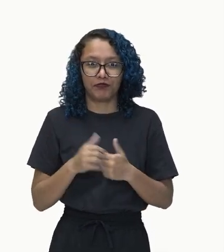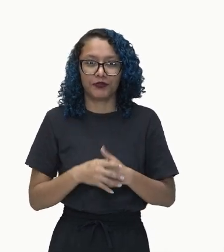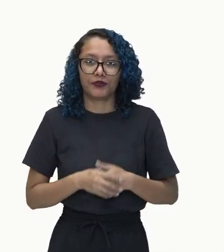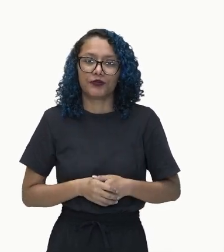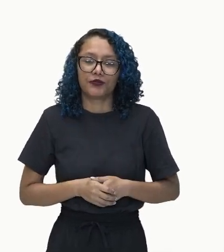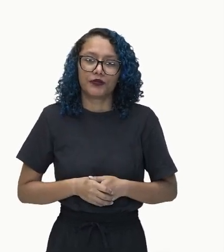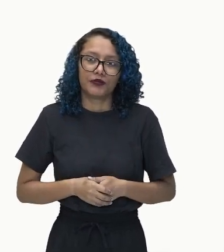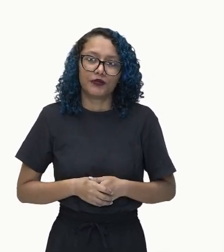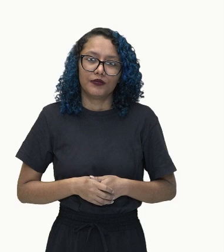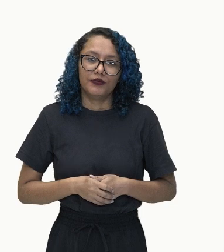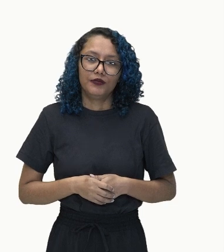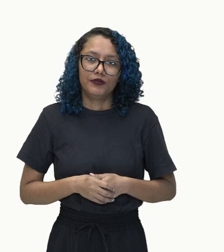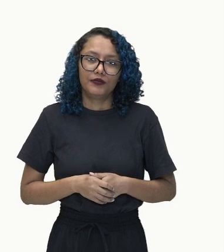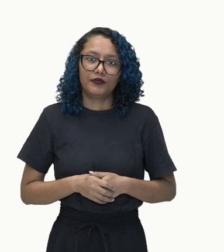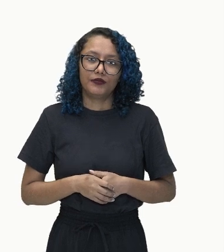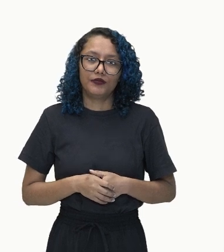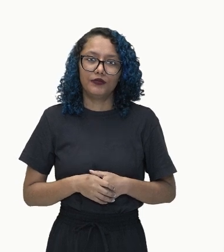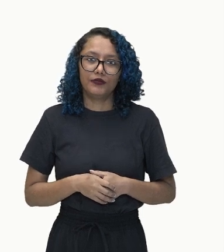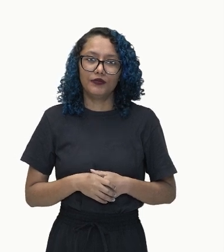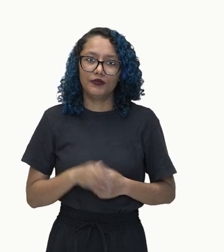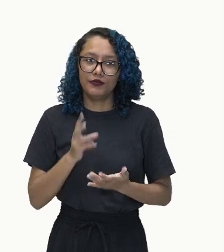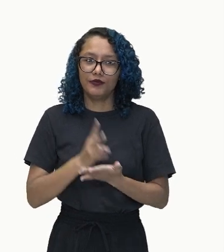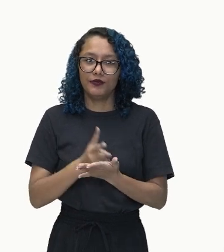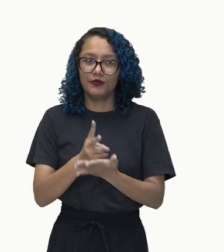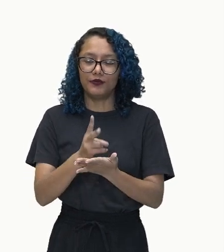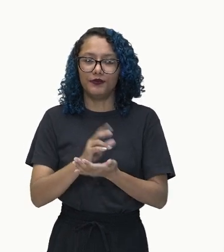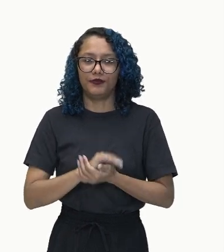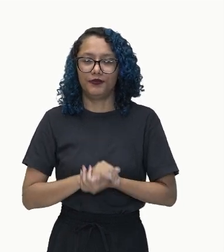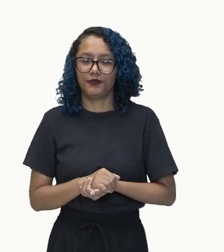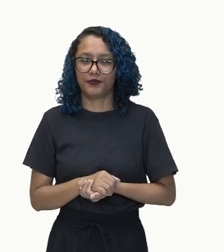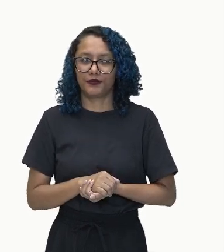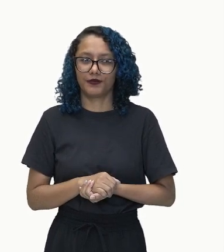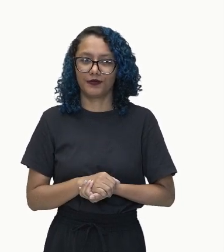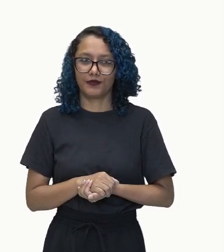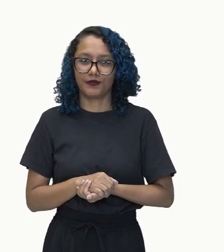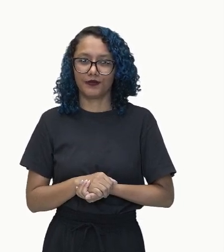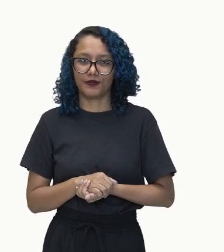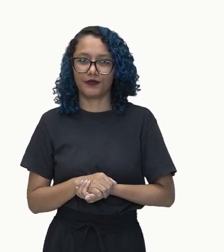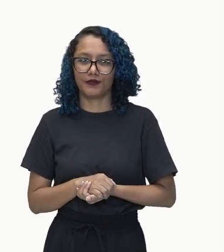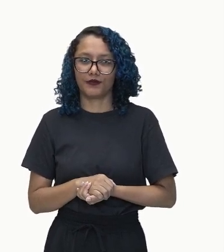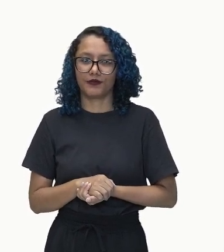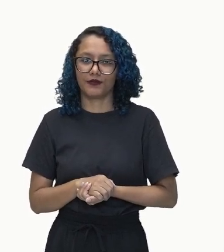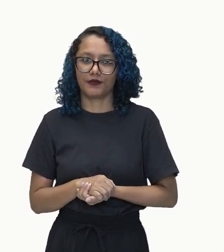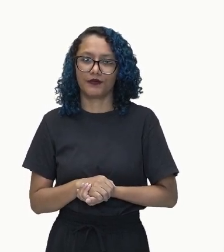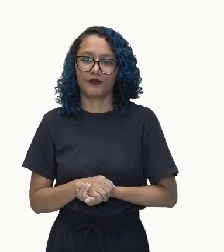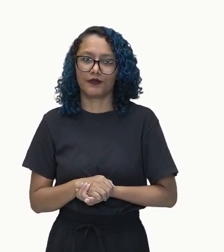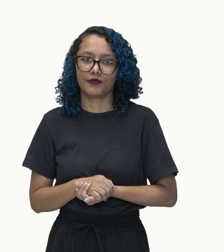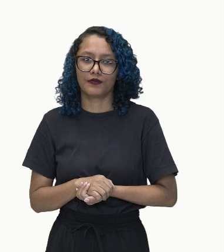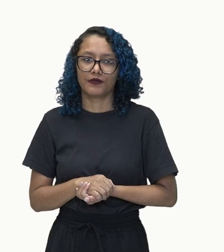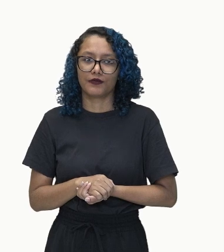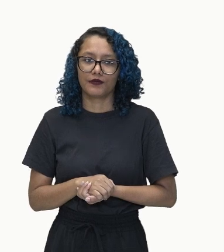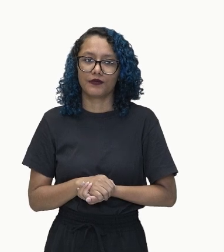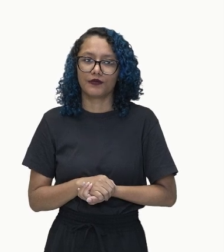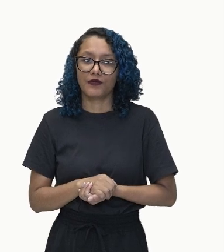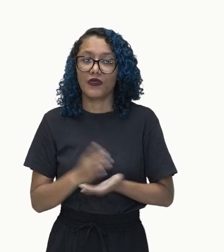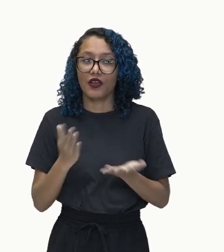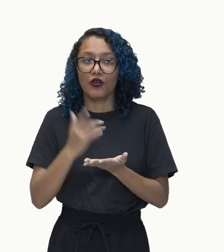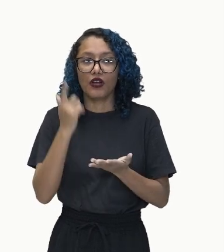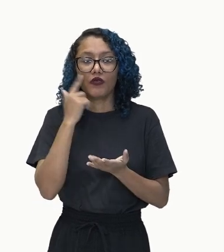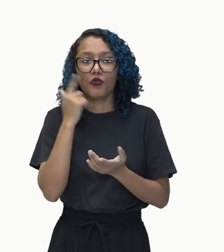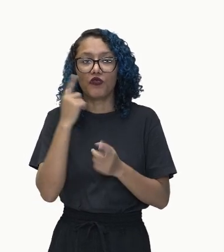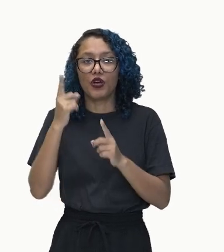Estamos relembrando, ok? Então vamos lá, prosseguindo aí. Classificação do sujeito. Como